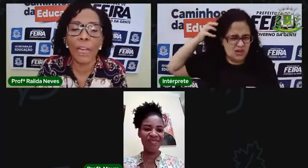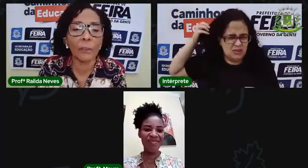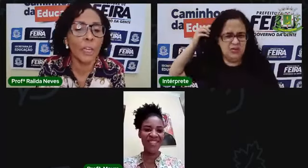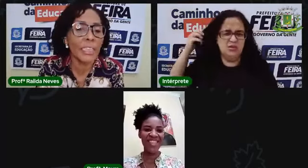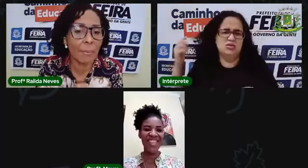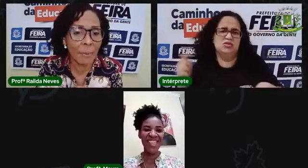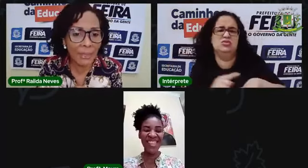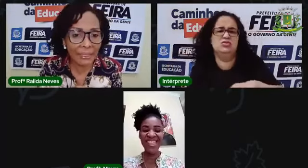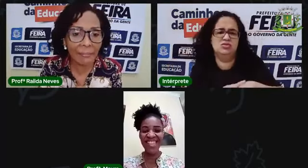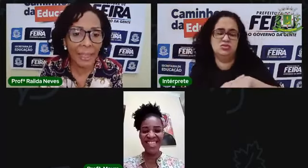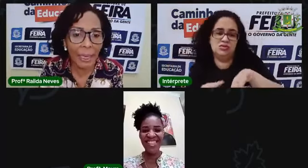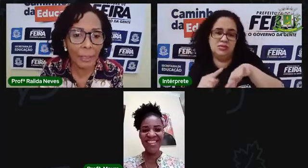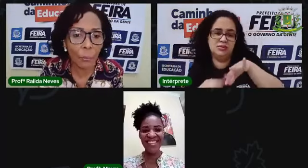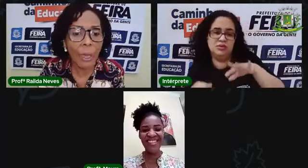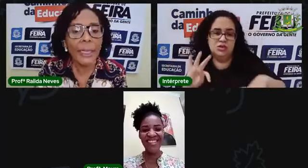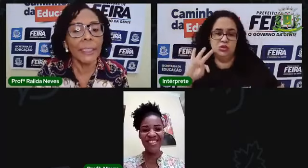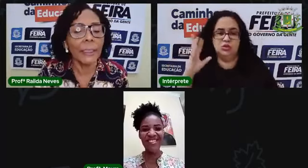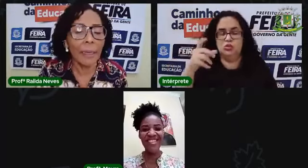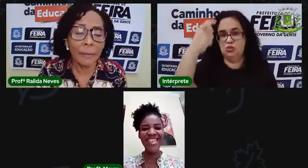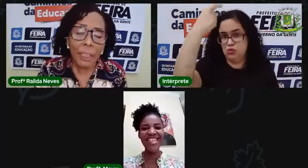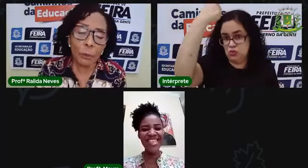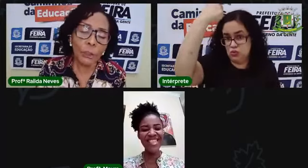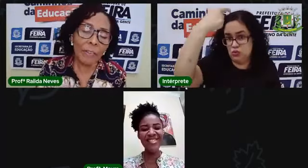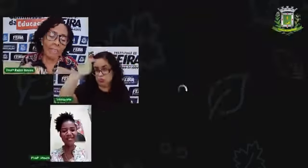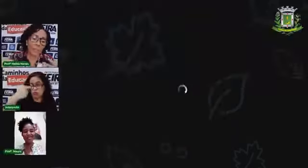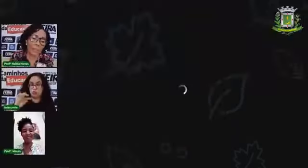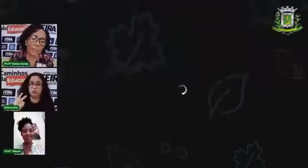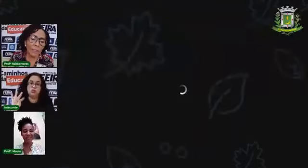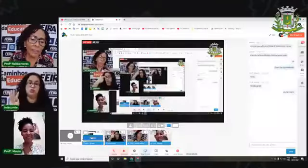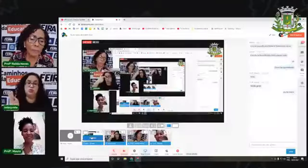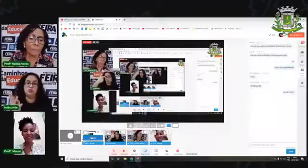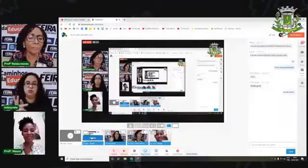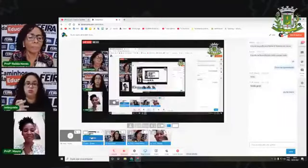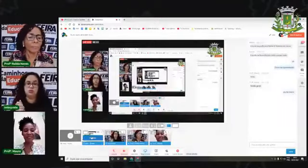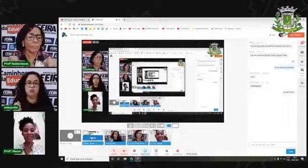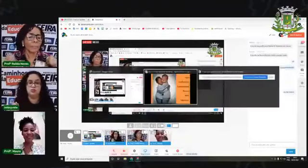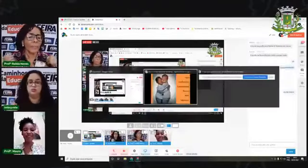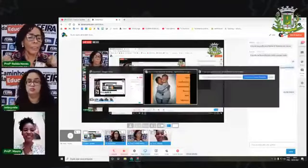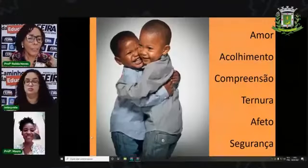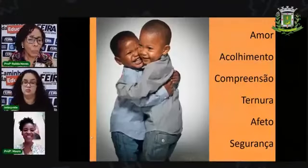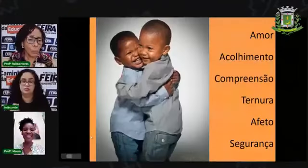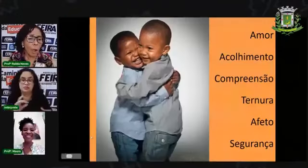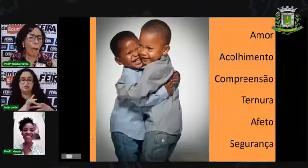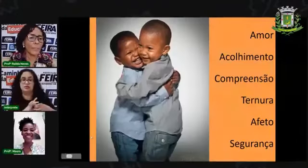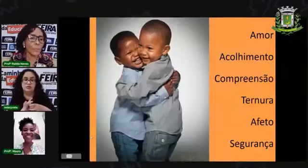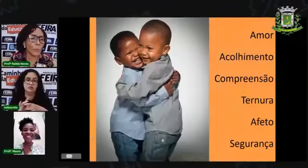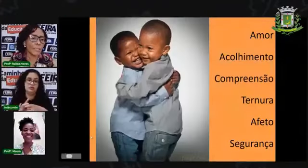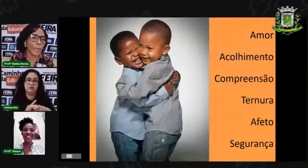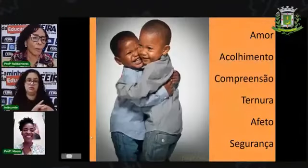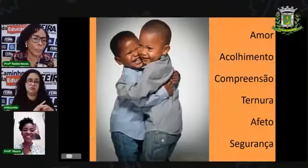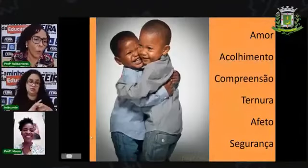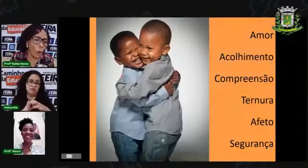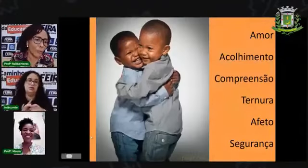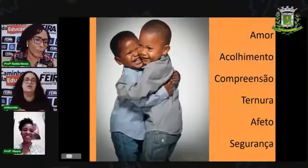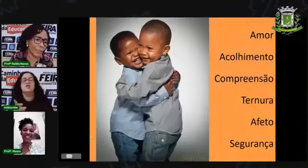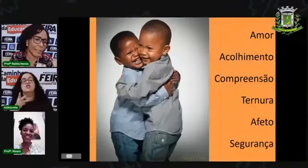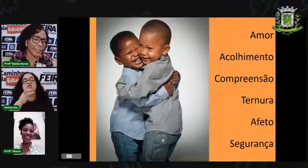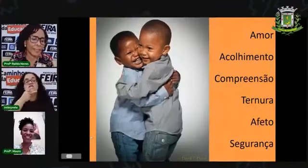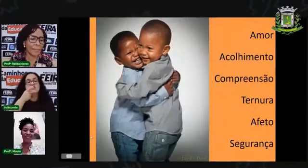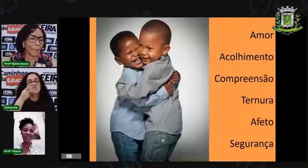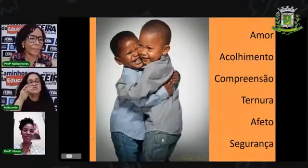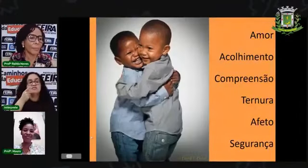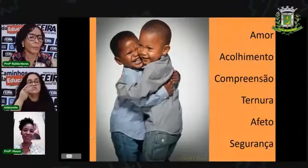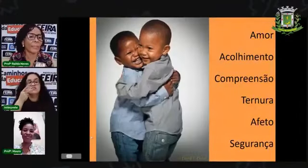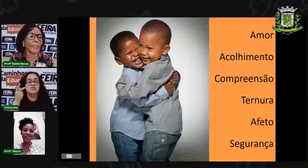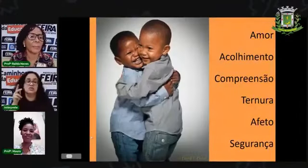pele, tirar, nós recebemos inteiro. Então, eu estava associando isso a uma discussão que houve